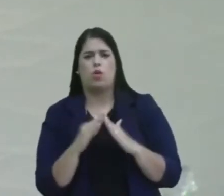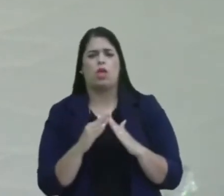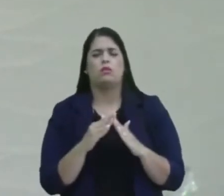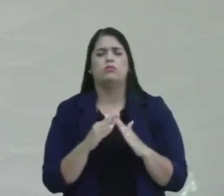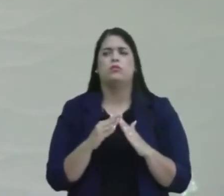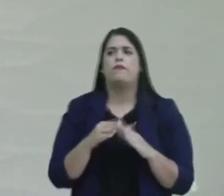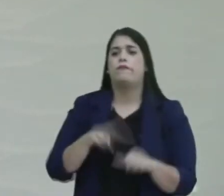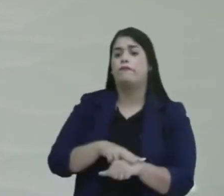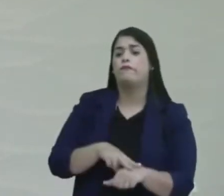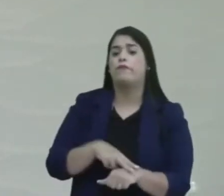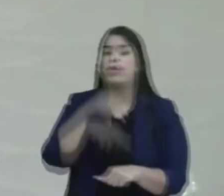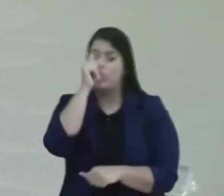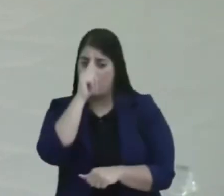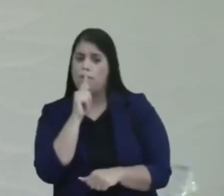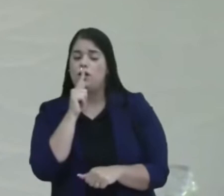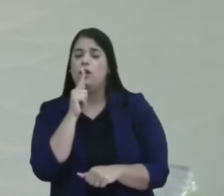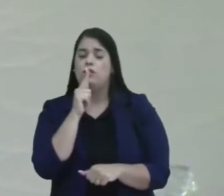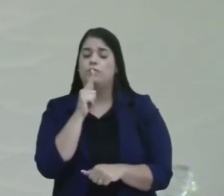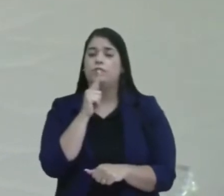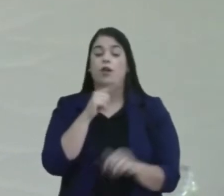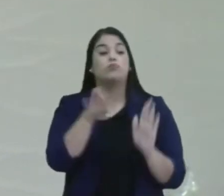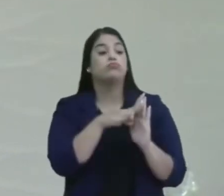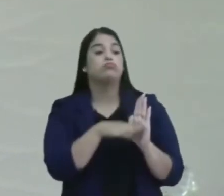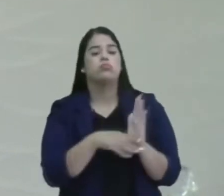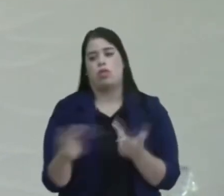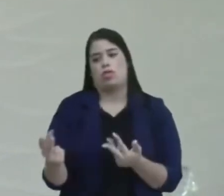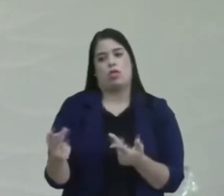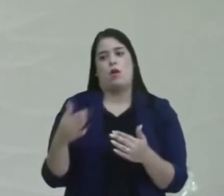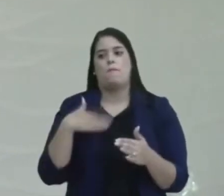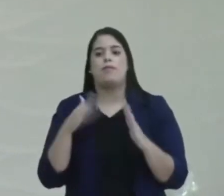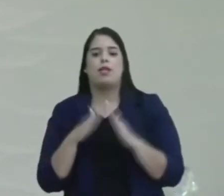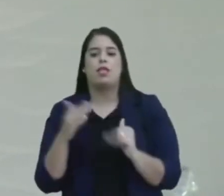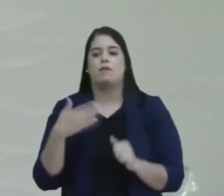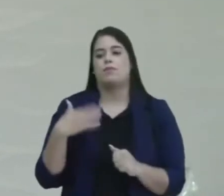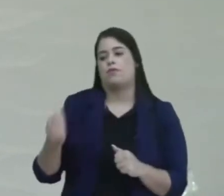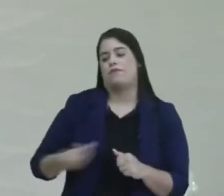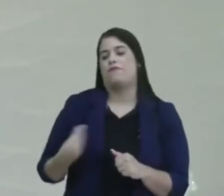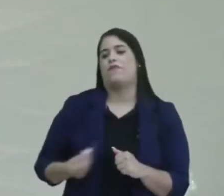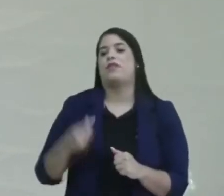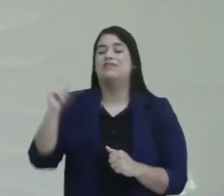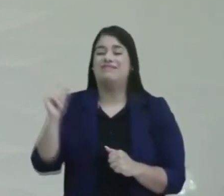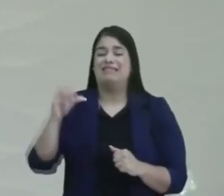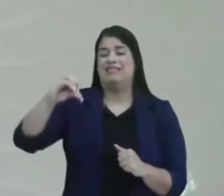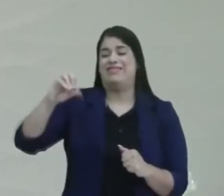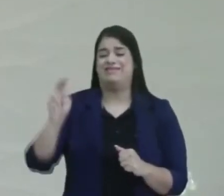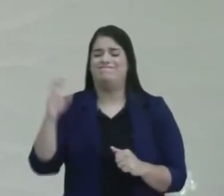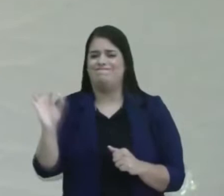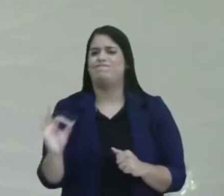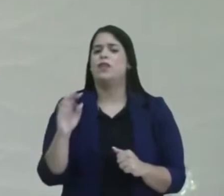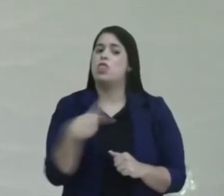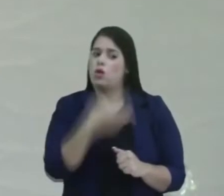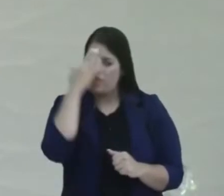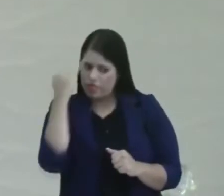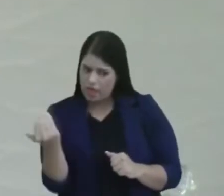inventou, mudou o nome, que é o mesmo programa Minha Casa Minha Vida. Então teve uma redução de 95%. E a gente sabe o quanto